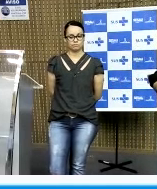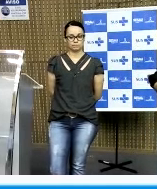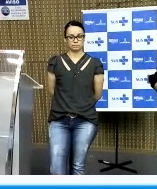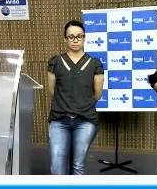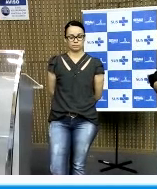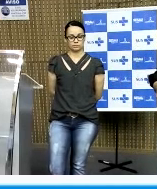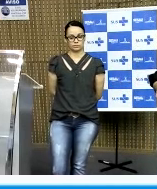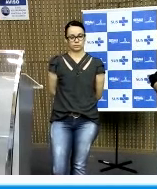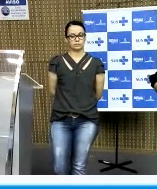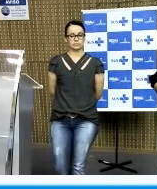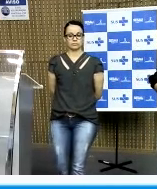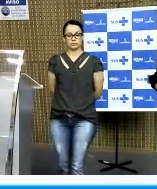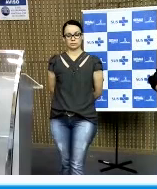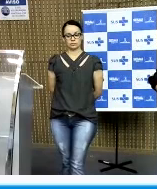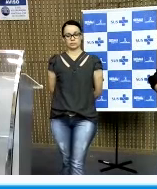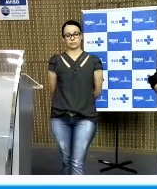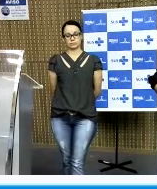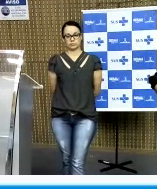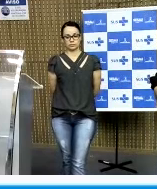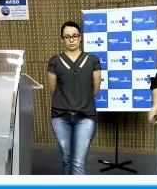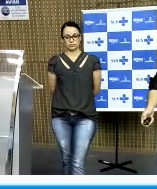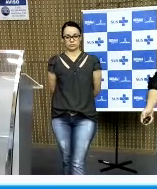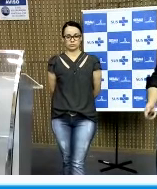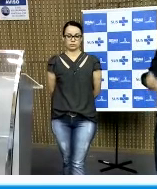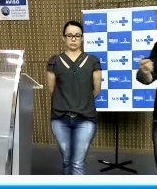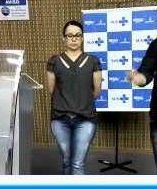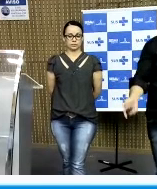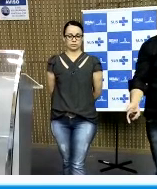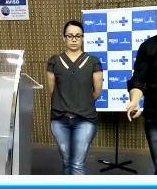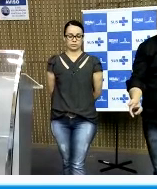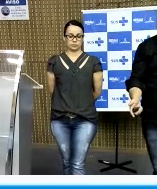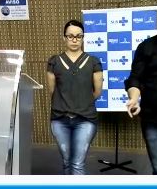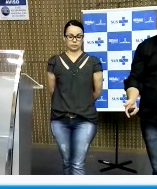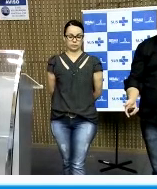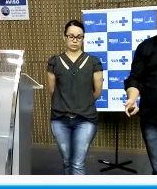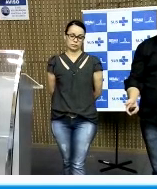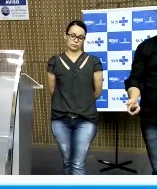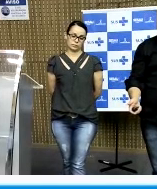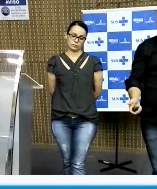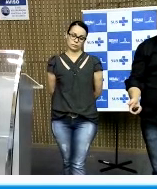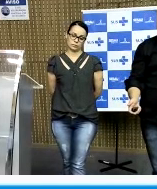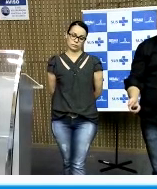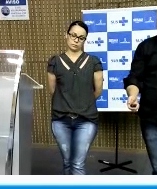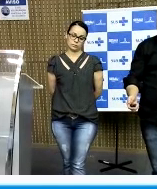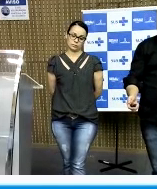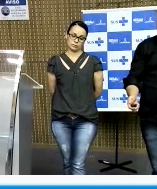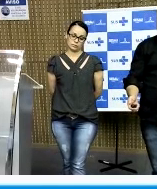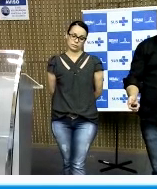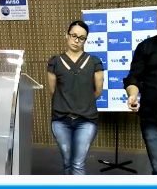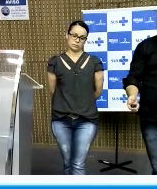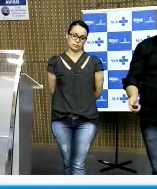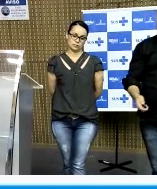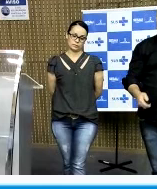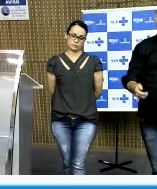nossa população de 76%, estamos em 38% em 2020, com aumento no primeiro semestre de 2021. A